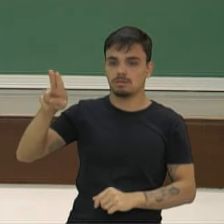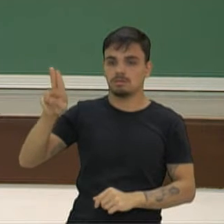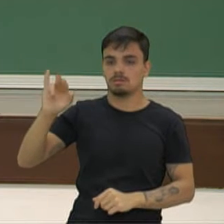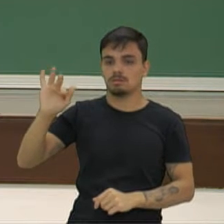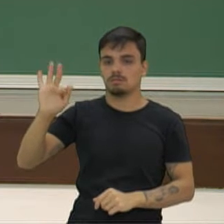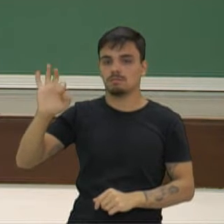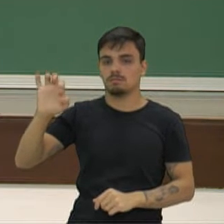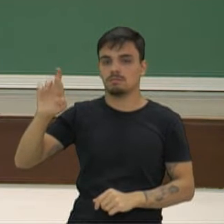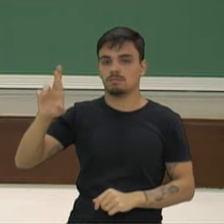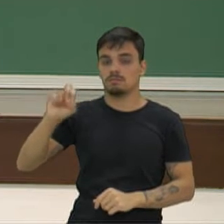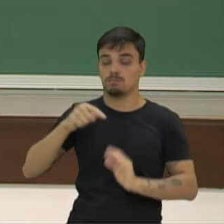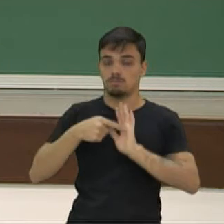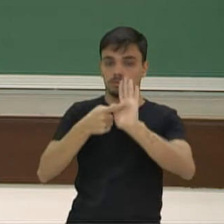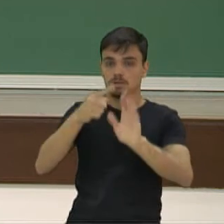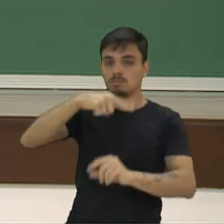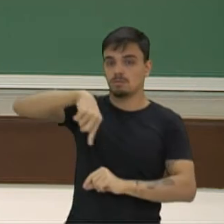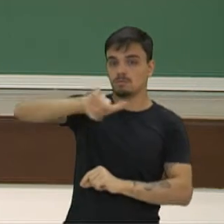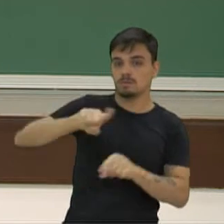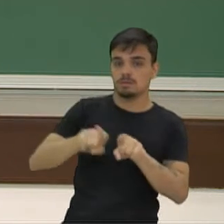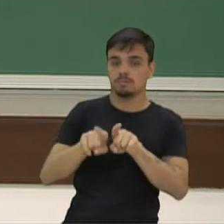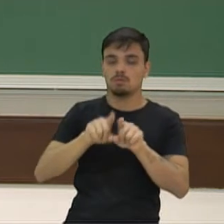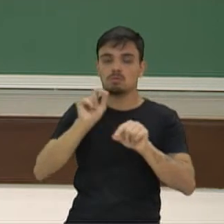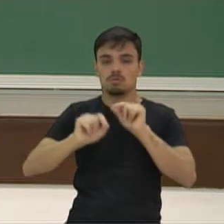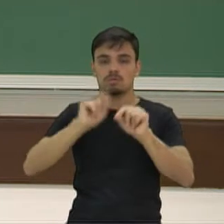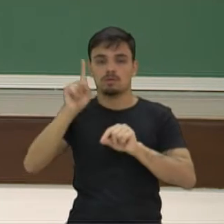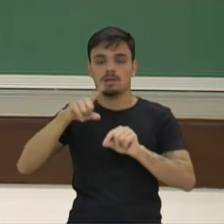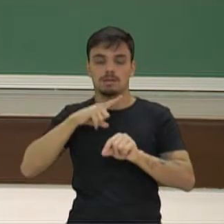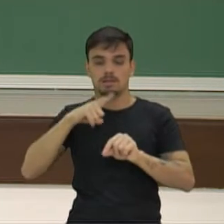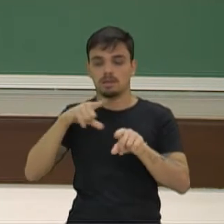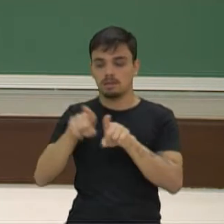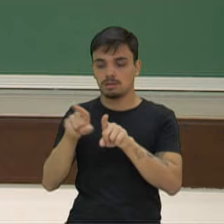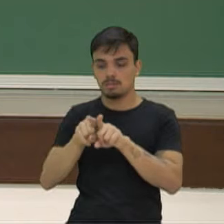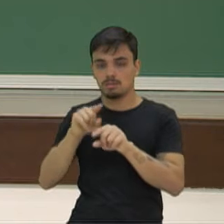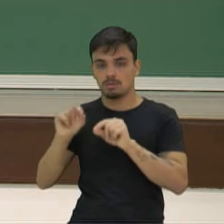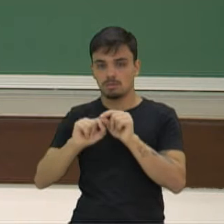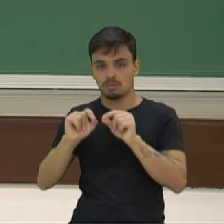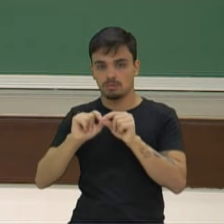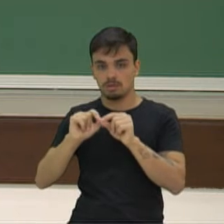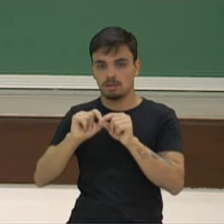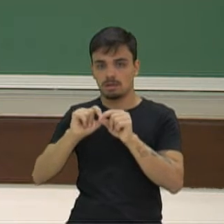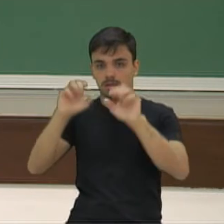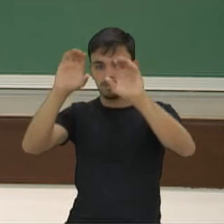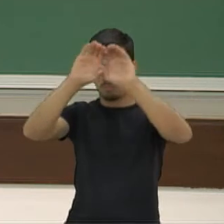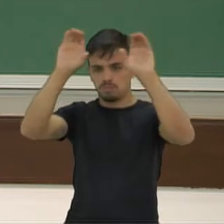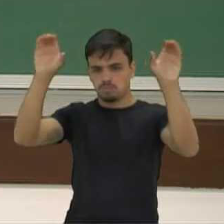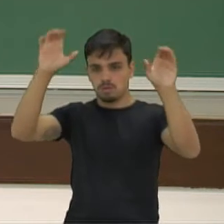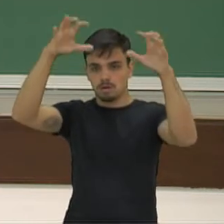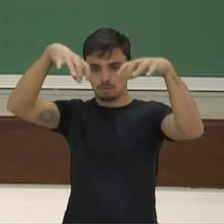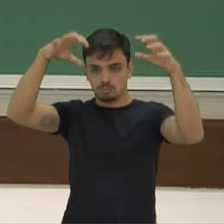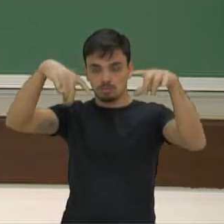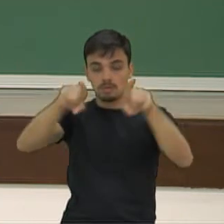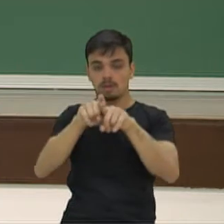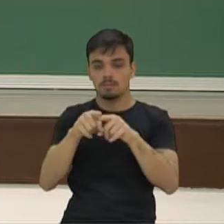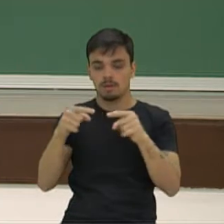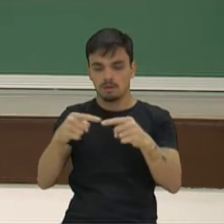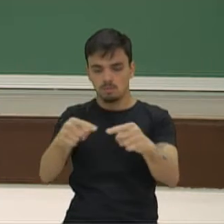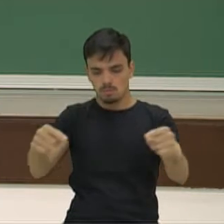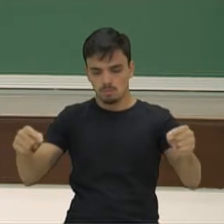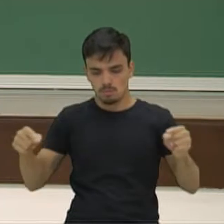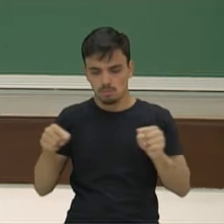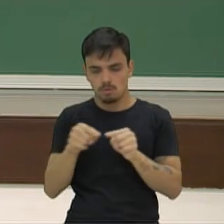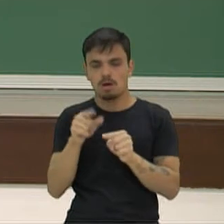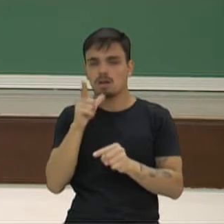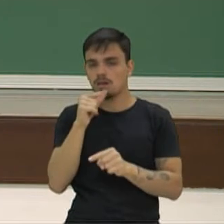lá na frente, está presente na atmosfera, que depois ela vem em forma de chuva, né? Está em lagos